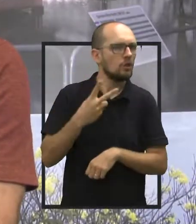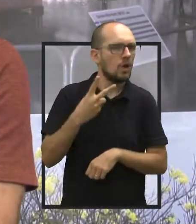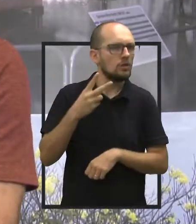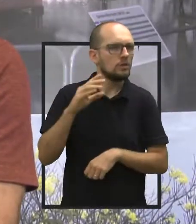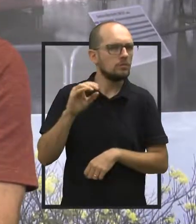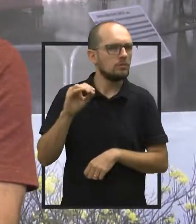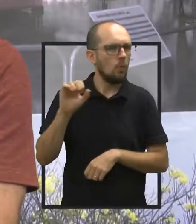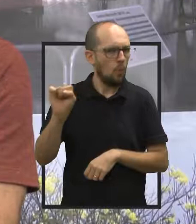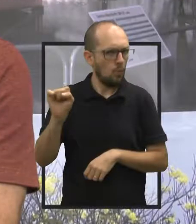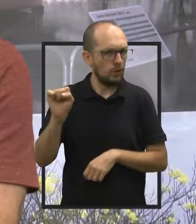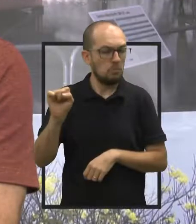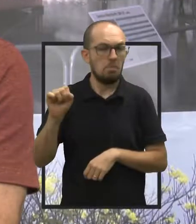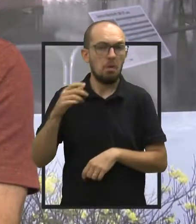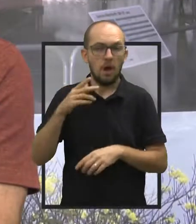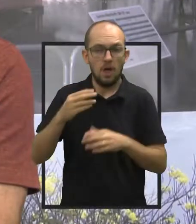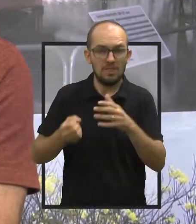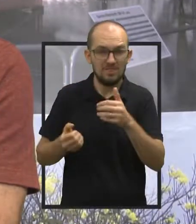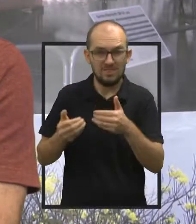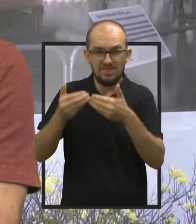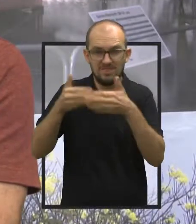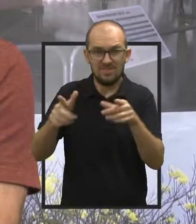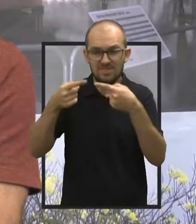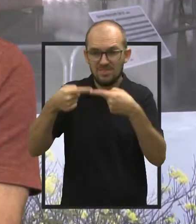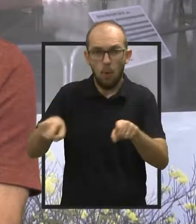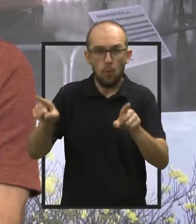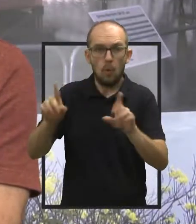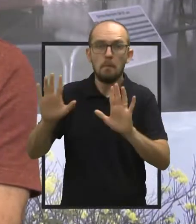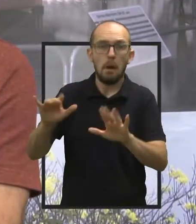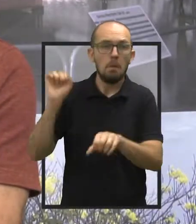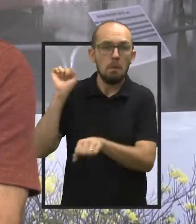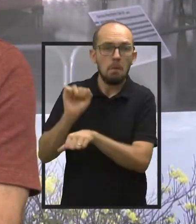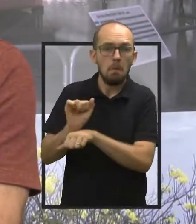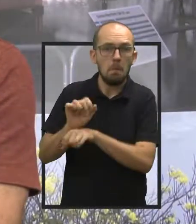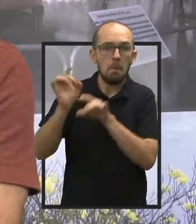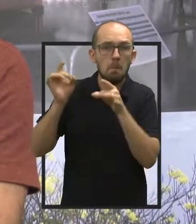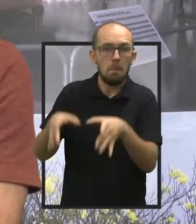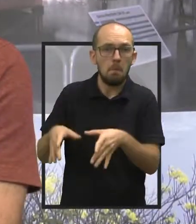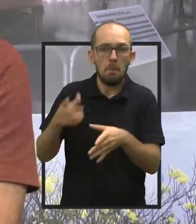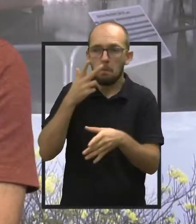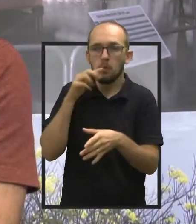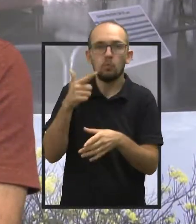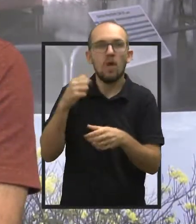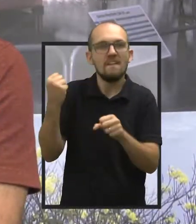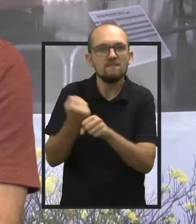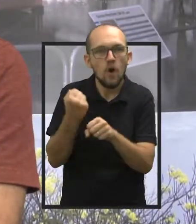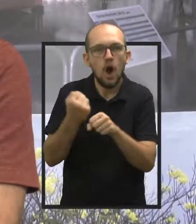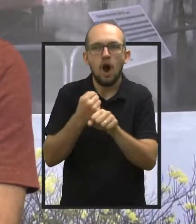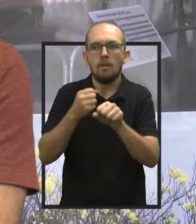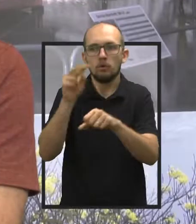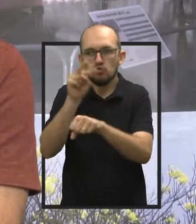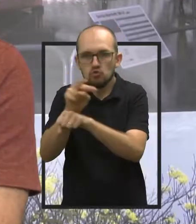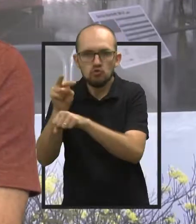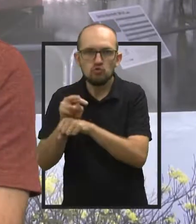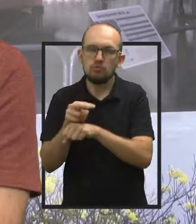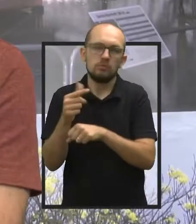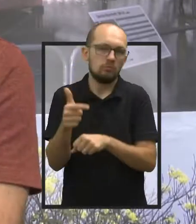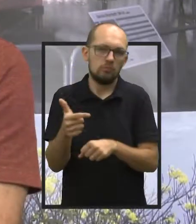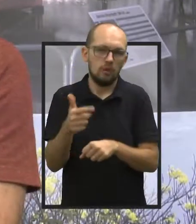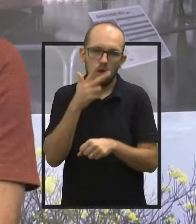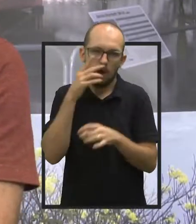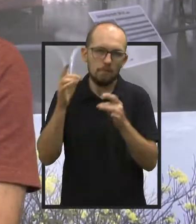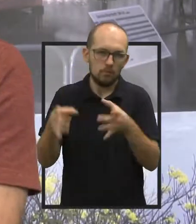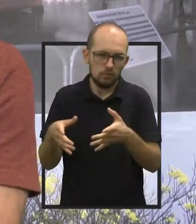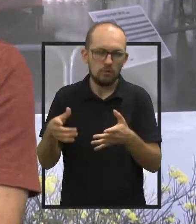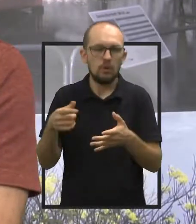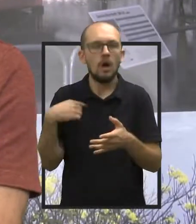de lá para cá não se fez uma reforma que realmente precisava acontecer. Então estamos pedindo esses 200 mil reais, que